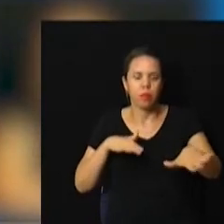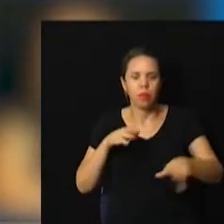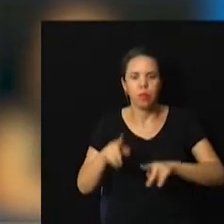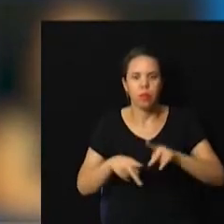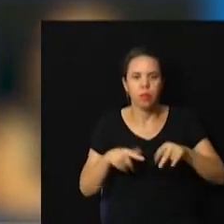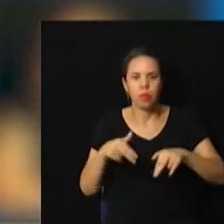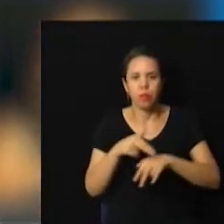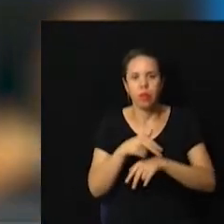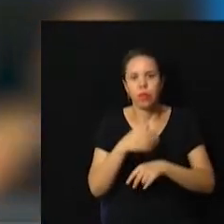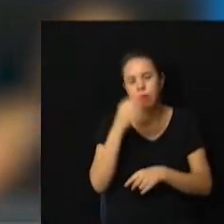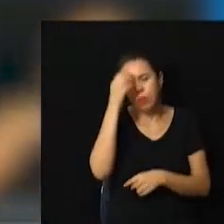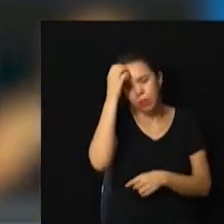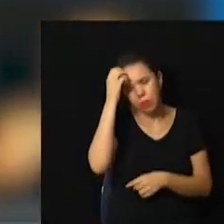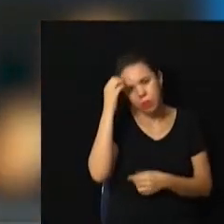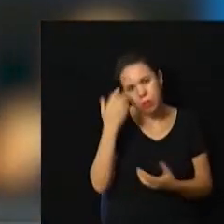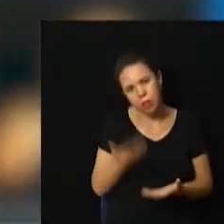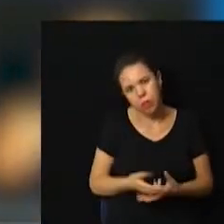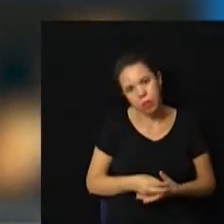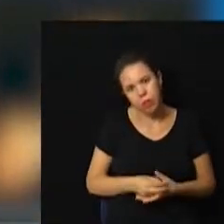circulação da população.